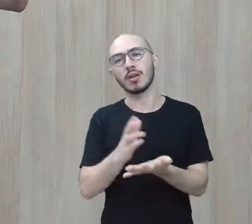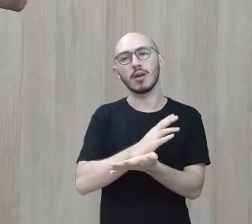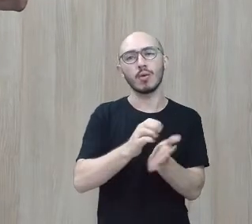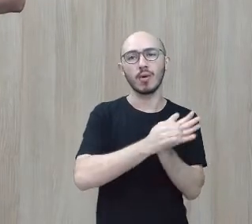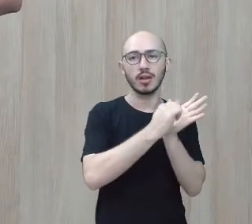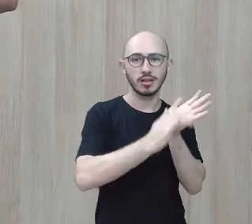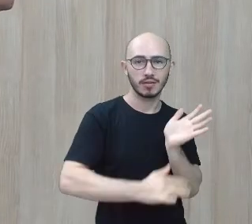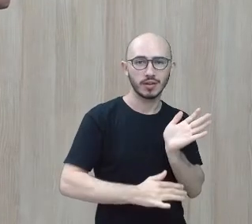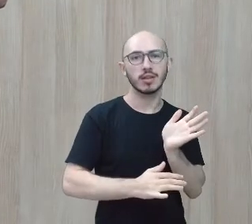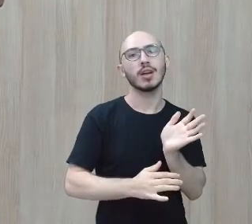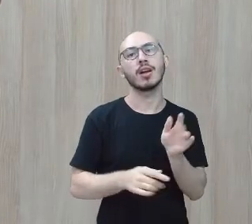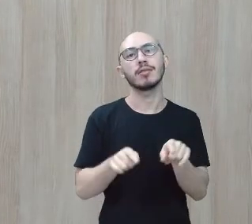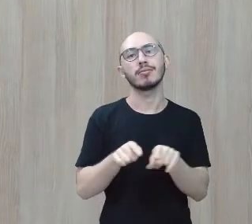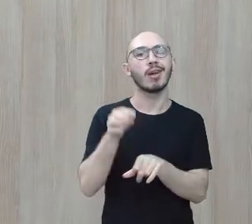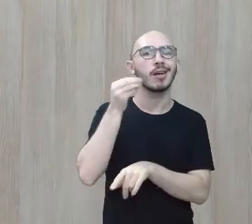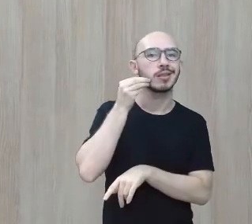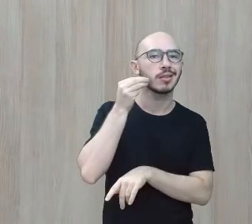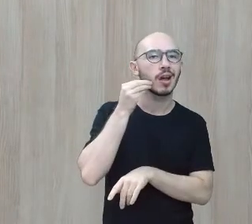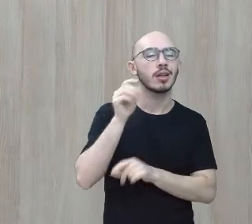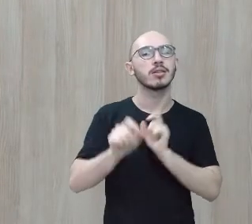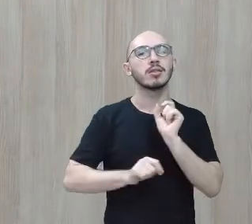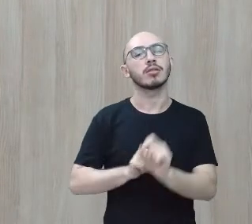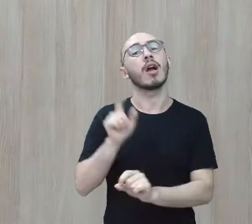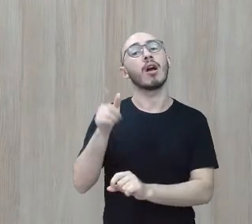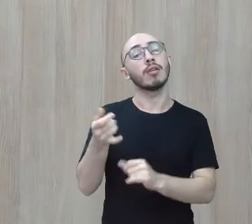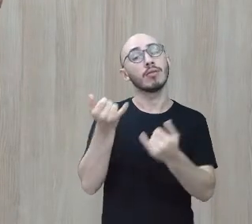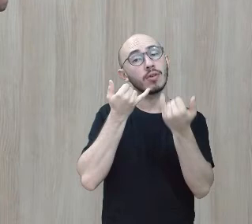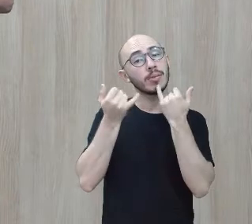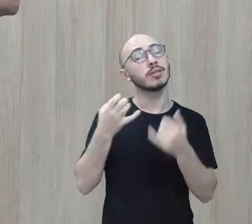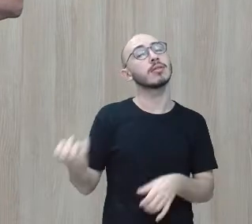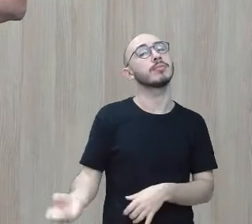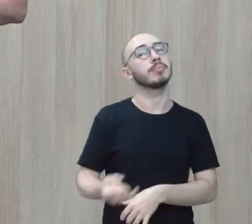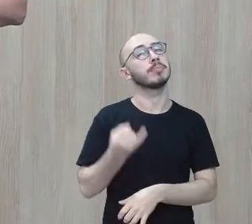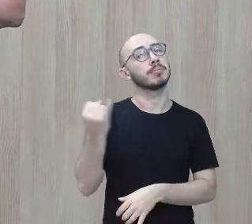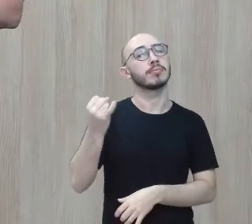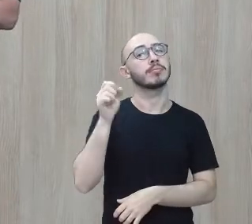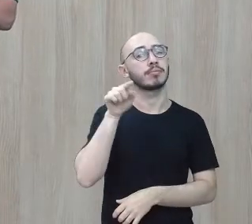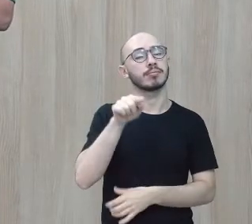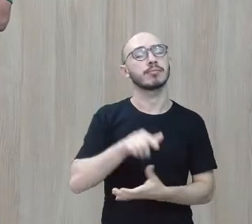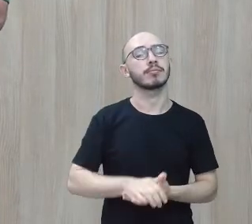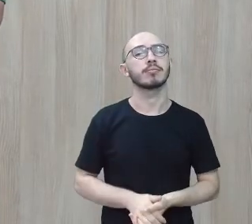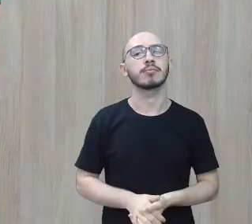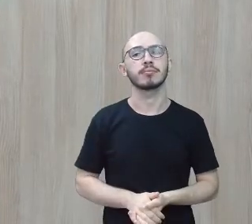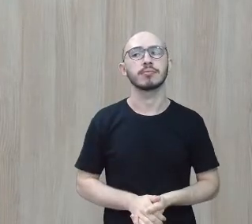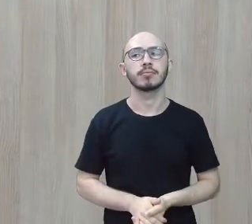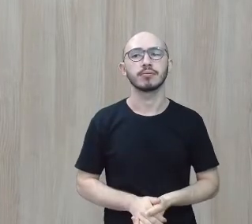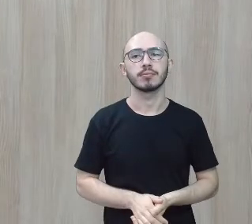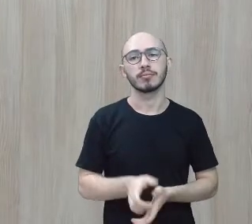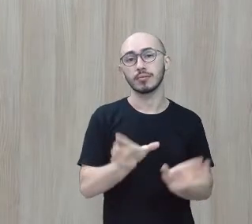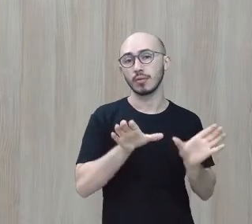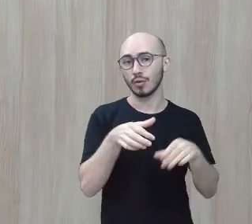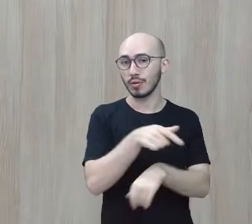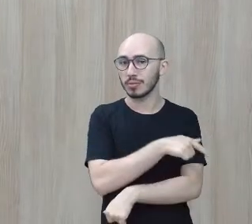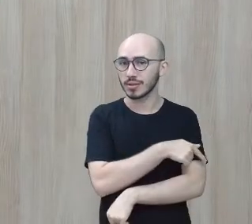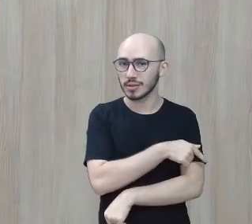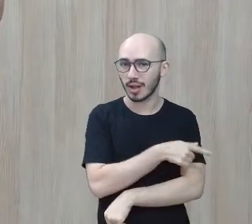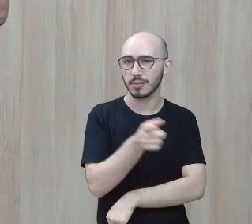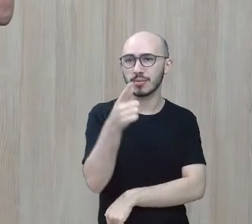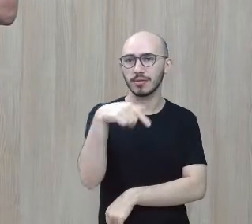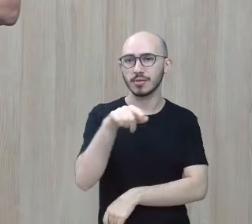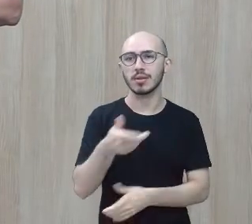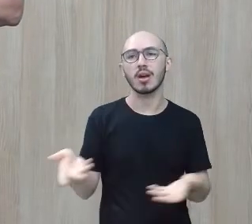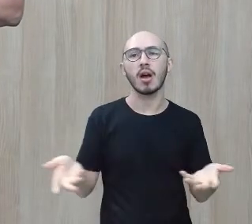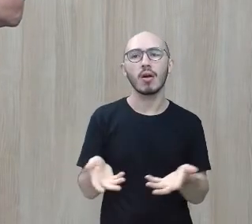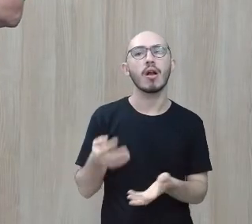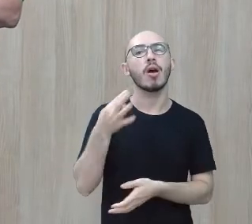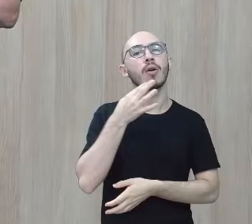né, simulado. E aí essa é uma informação importante para vocês, sétimo ano. Vamos conhecer